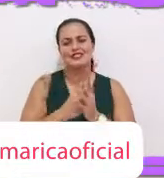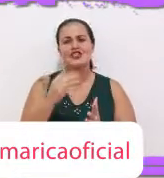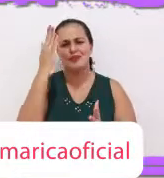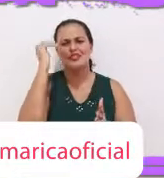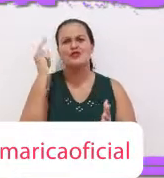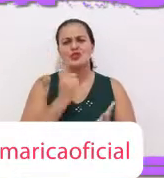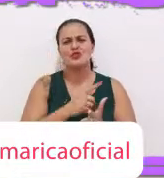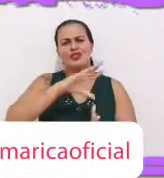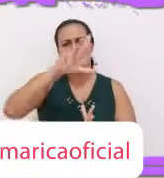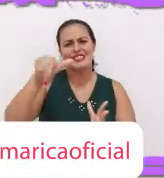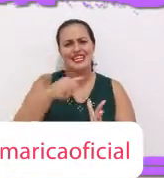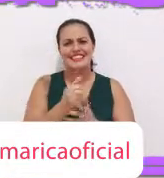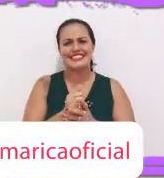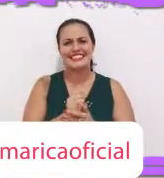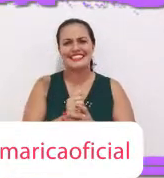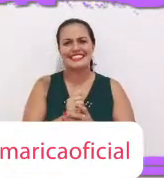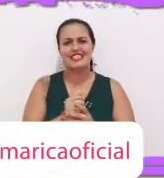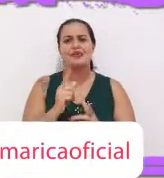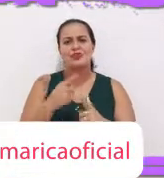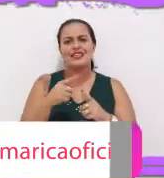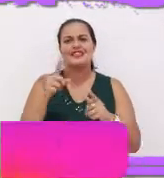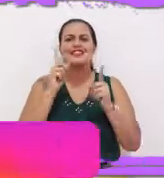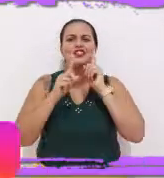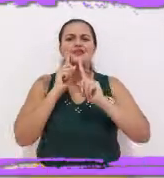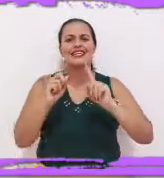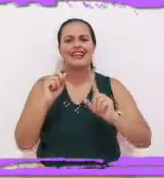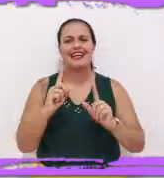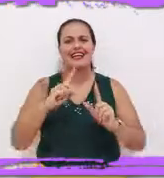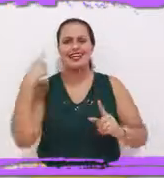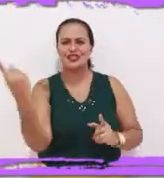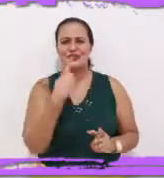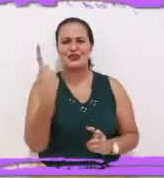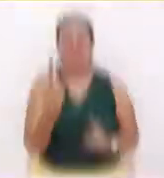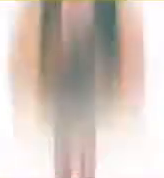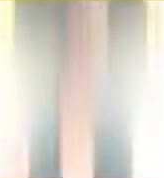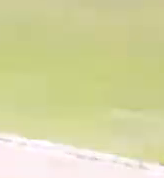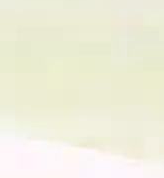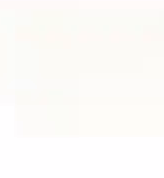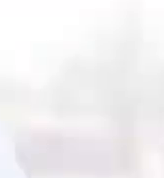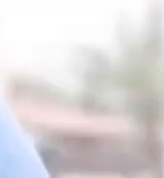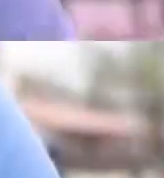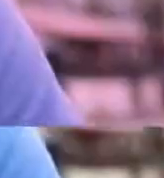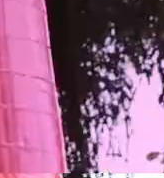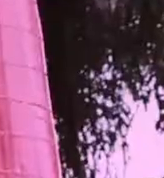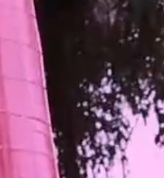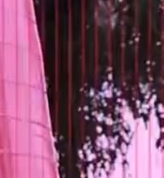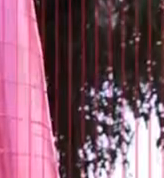sociais para saber tudo o que acontece na cidade. Porque se é de Maricá, é de todos!